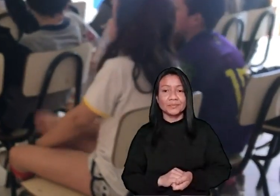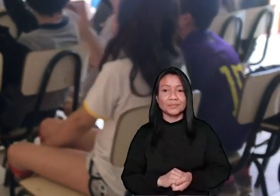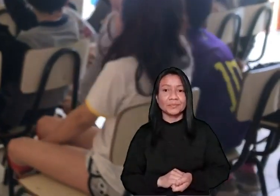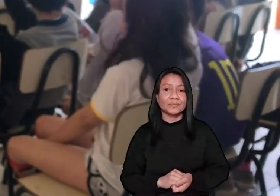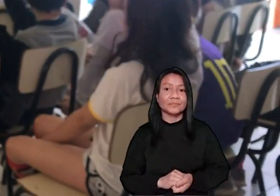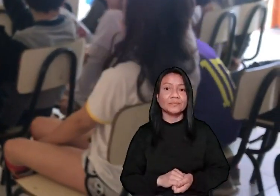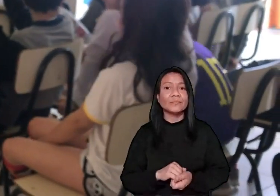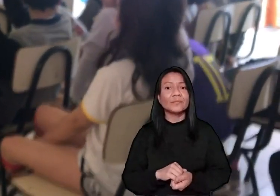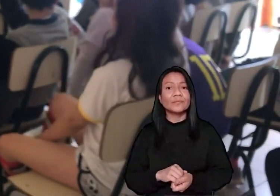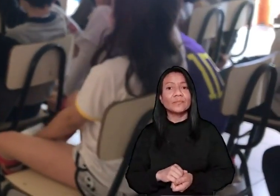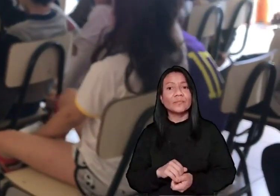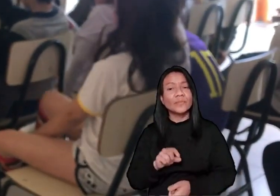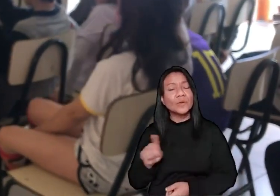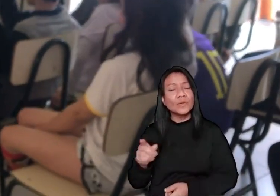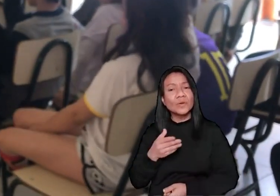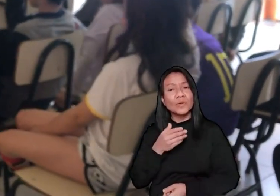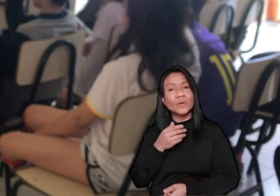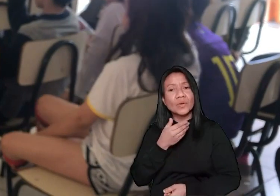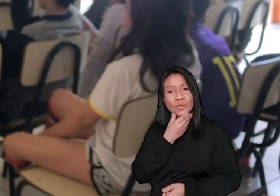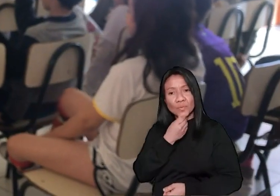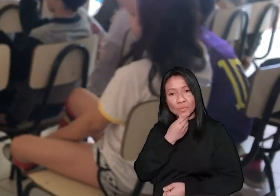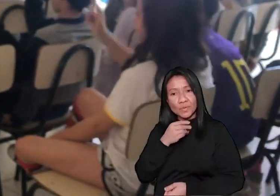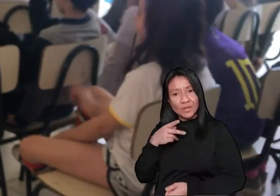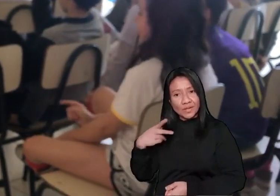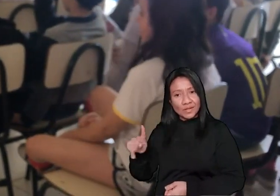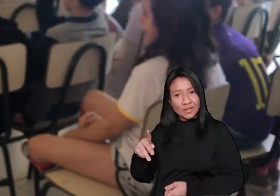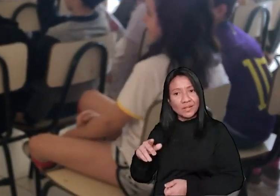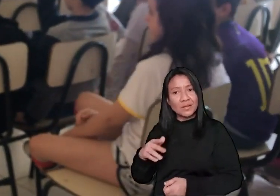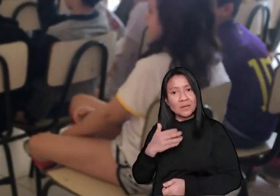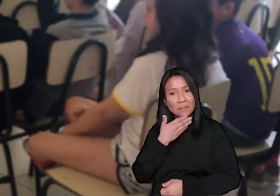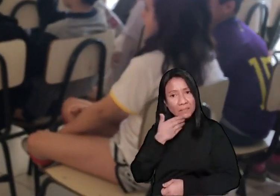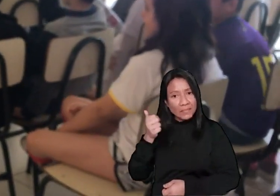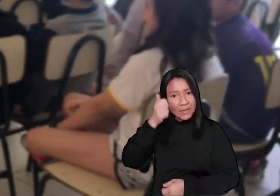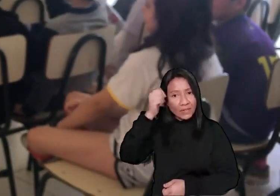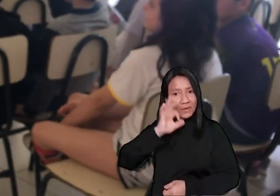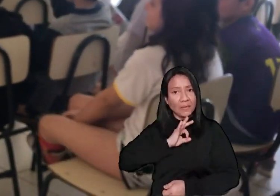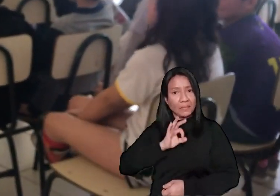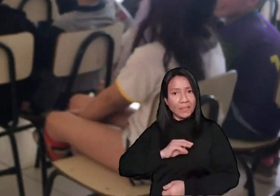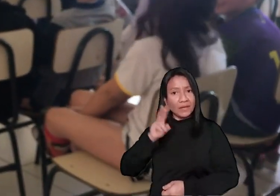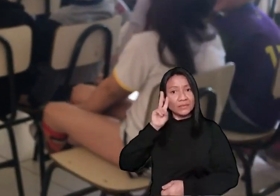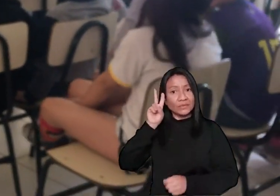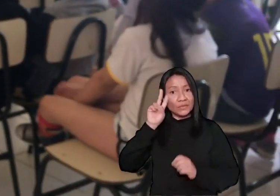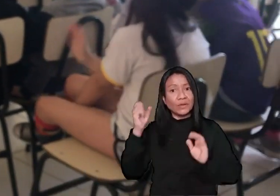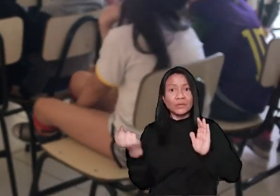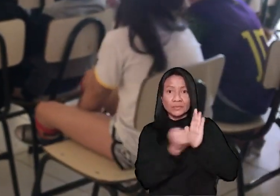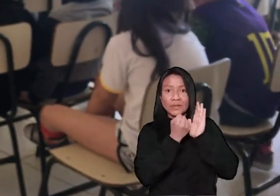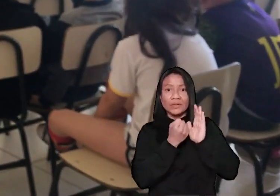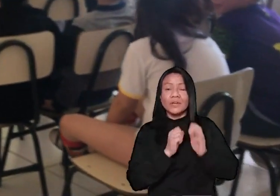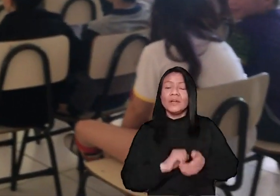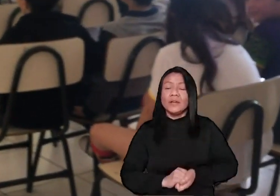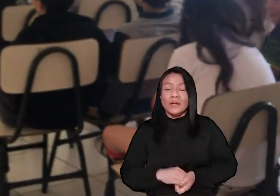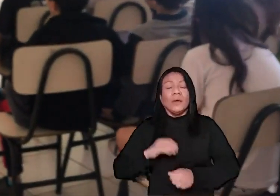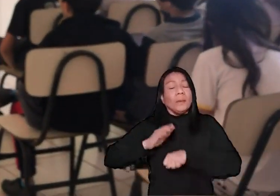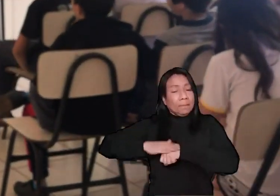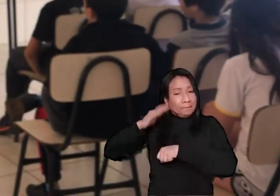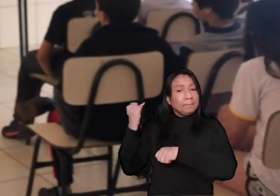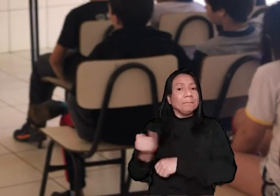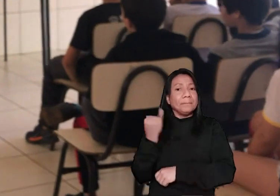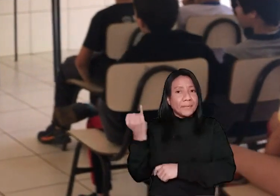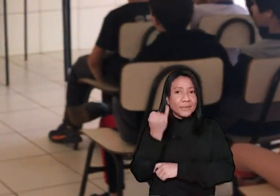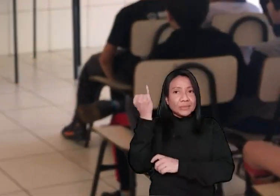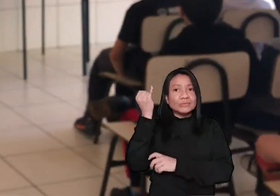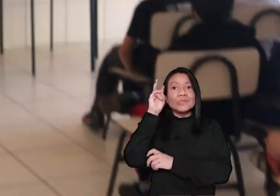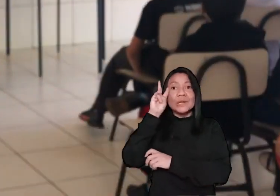só como religioso, mas também como personalidade, né? Como autoridade de Francisco